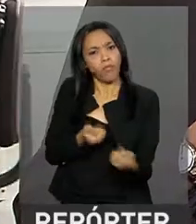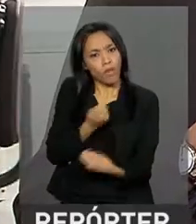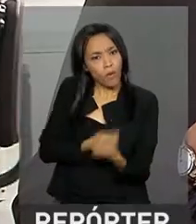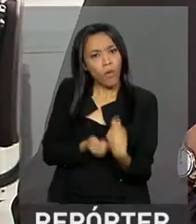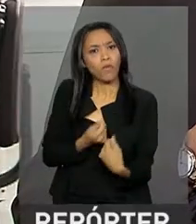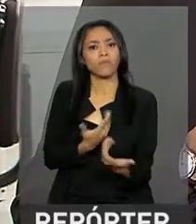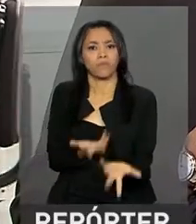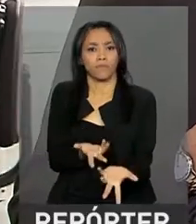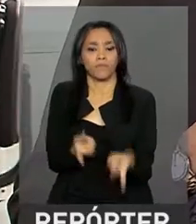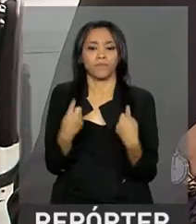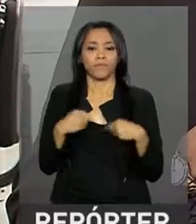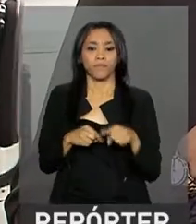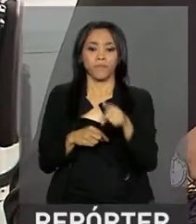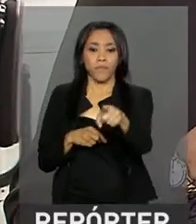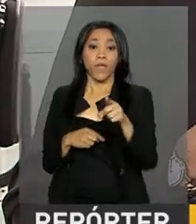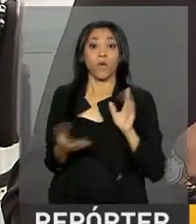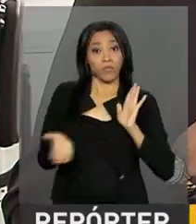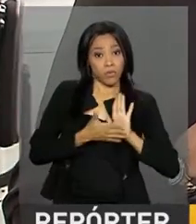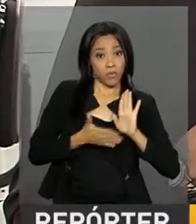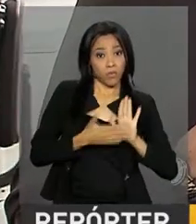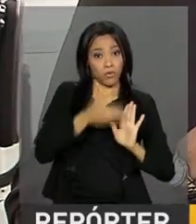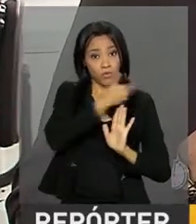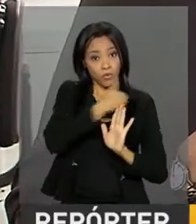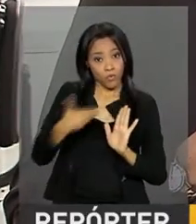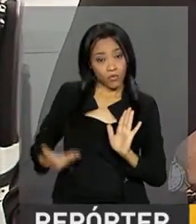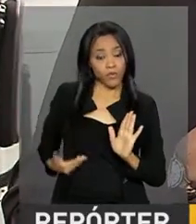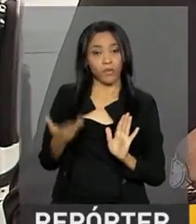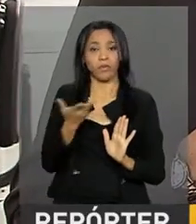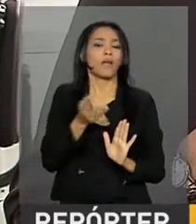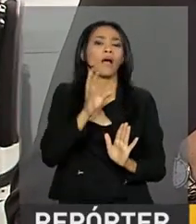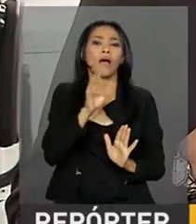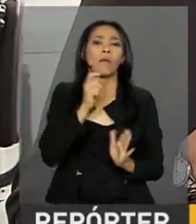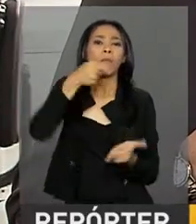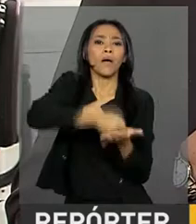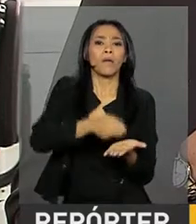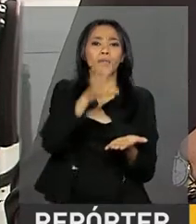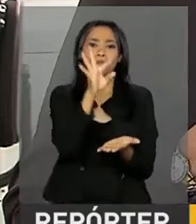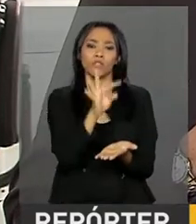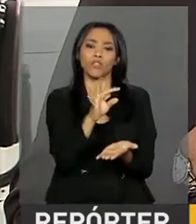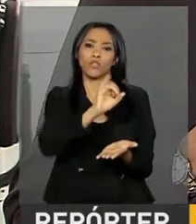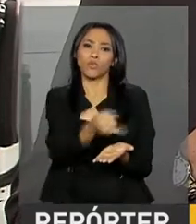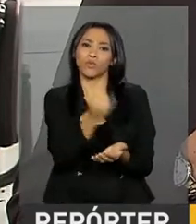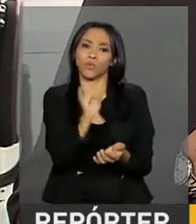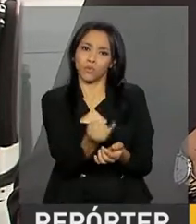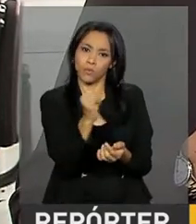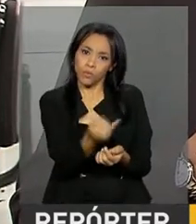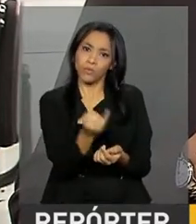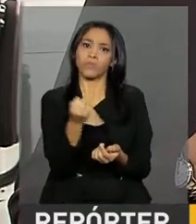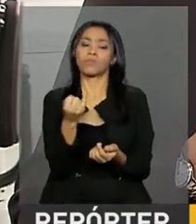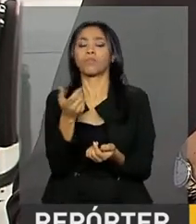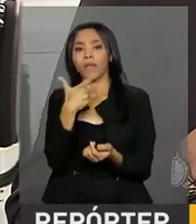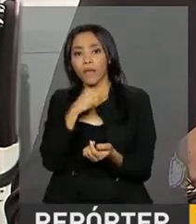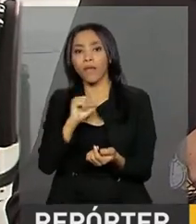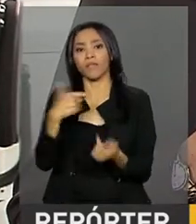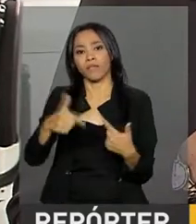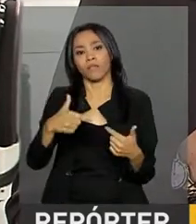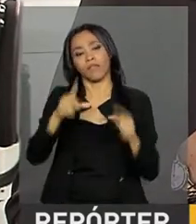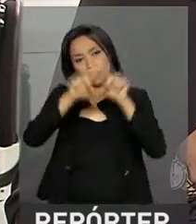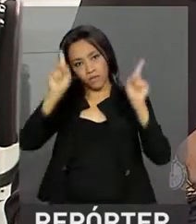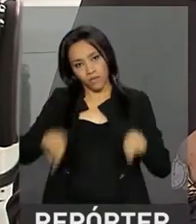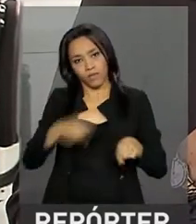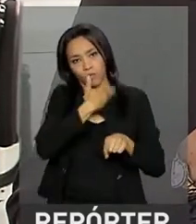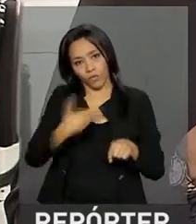a medida, o governo estima que o pagamento de juros das novas operações por parte de servidores,